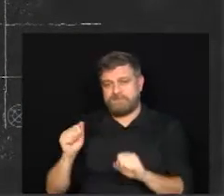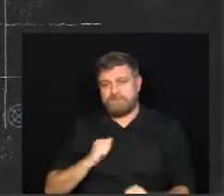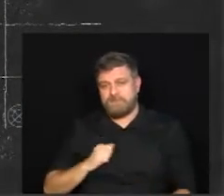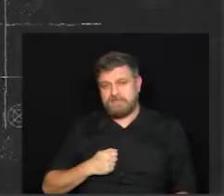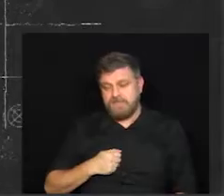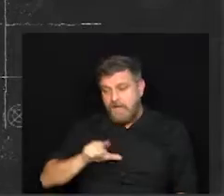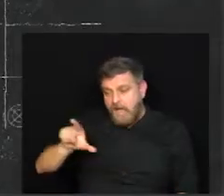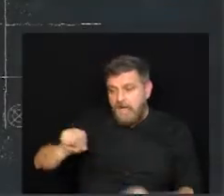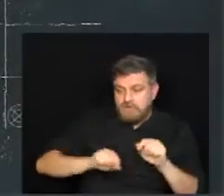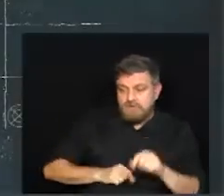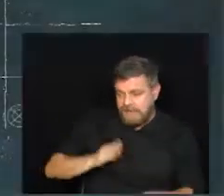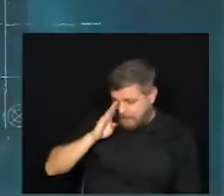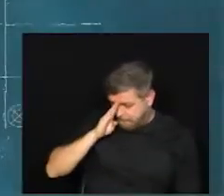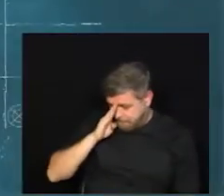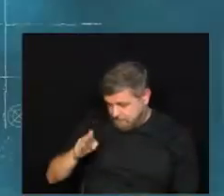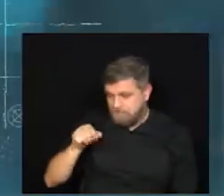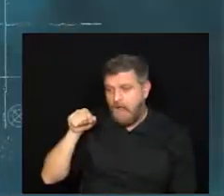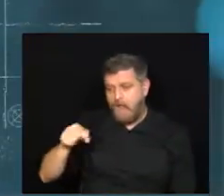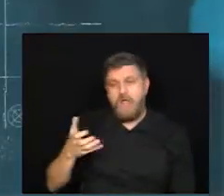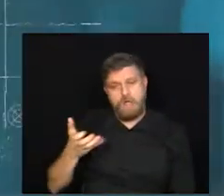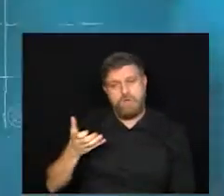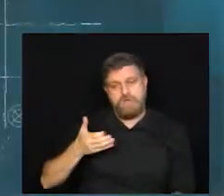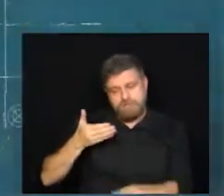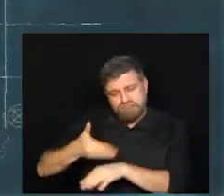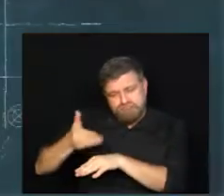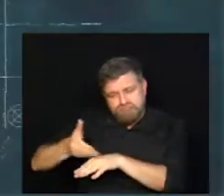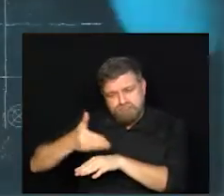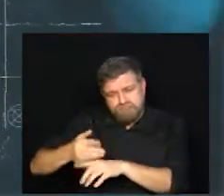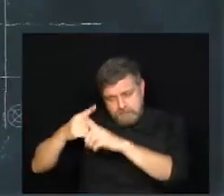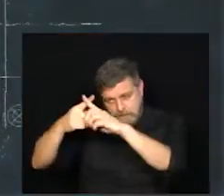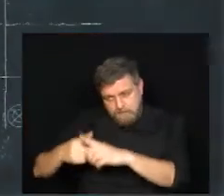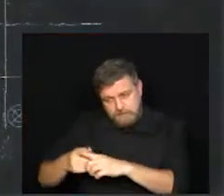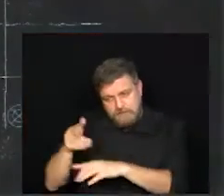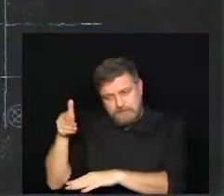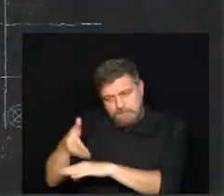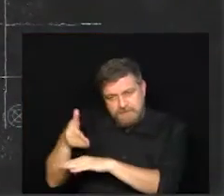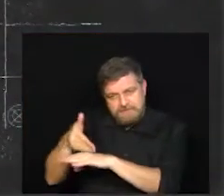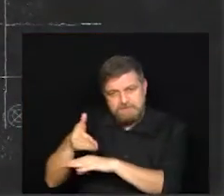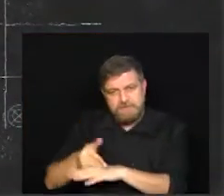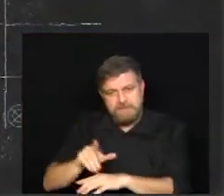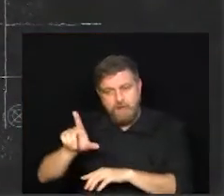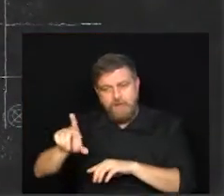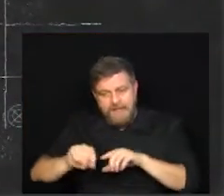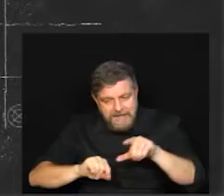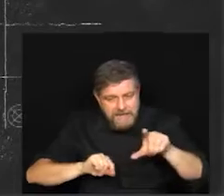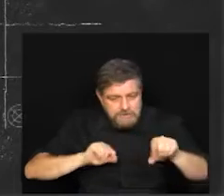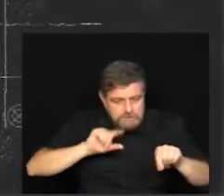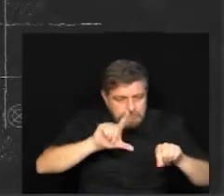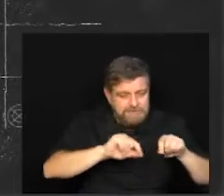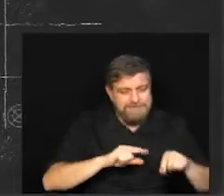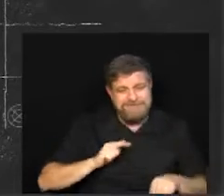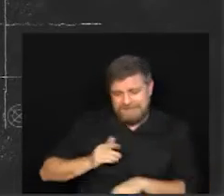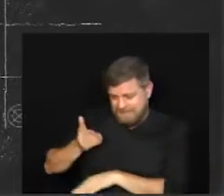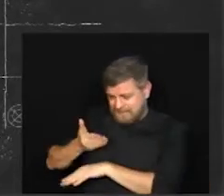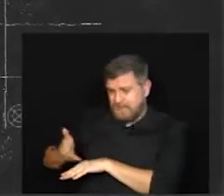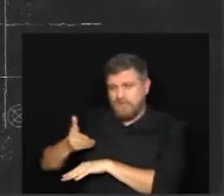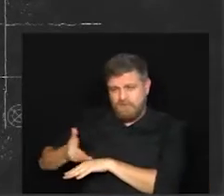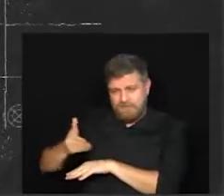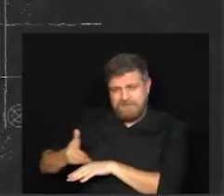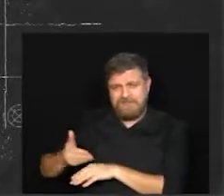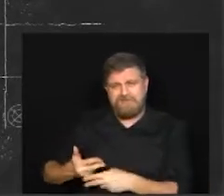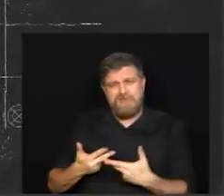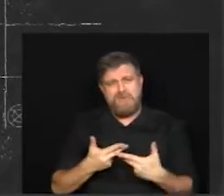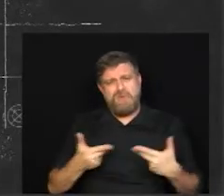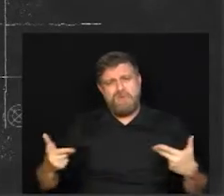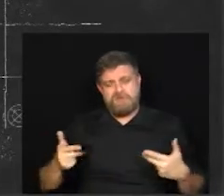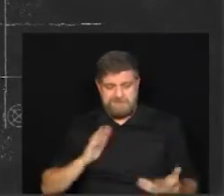de prioridade nas coisas para poder fazer bem feito, fazer direito. E claro, ainda tem os treinos, tem outras coisas, né? Tem